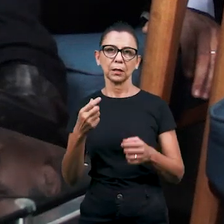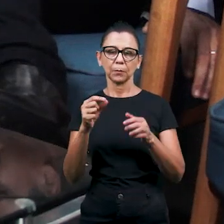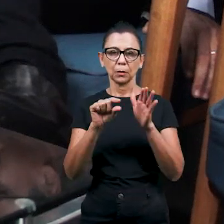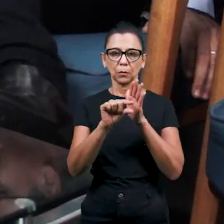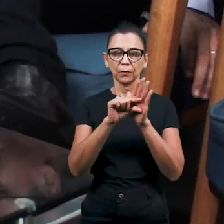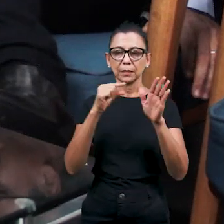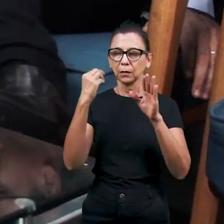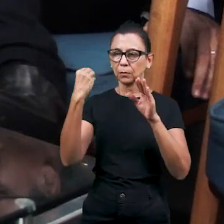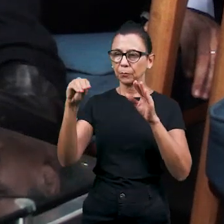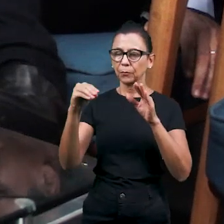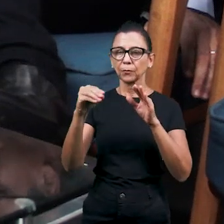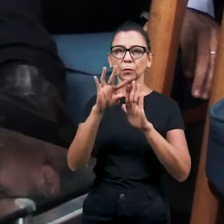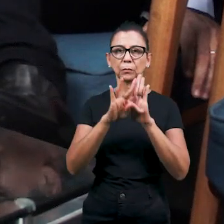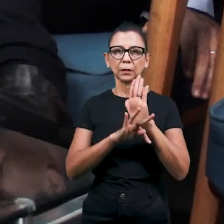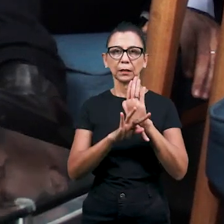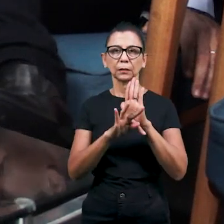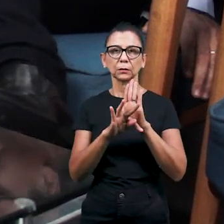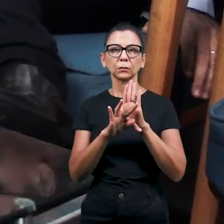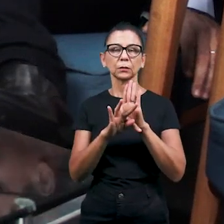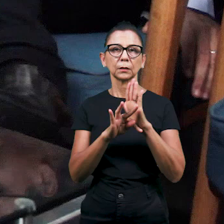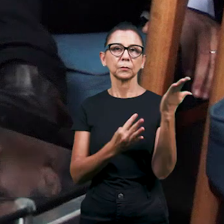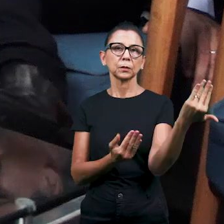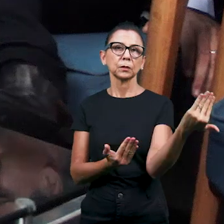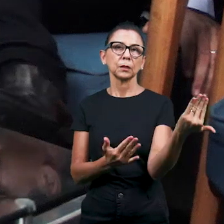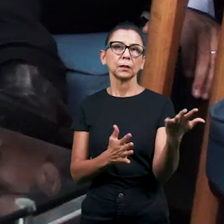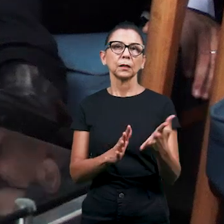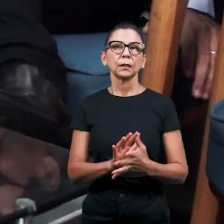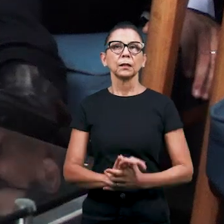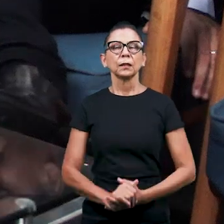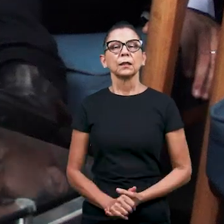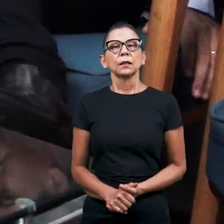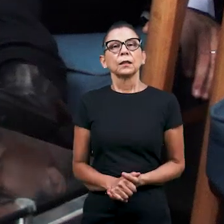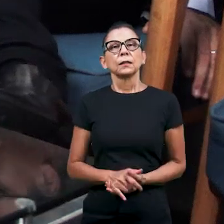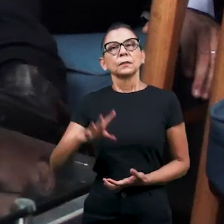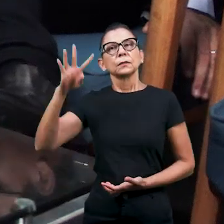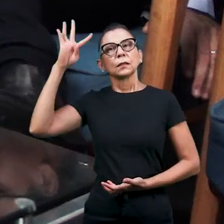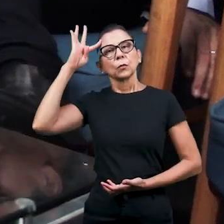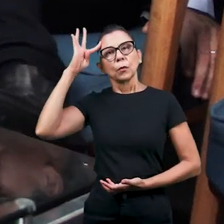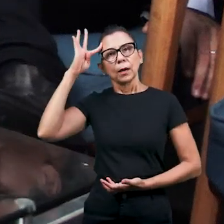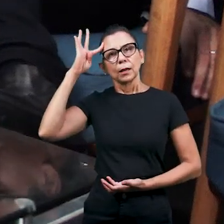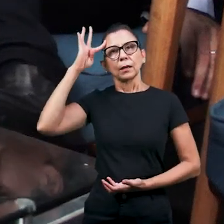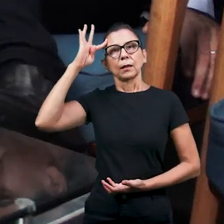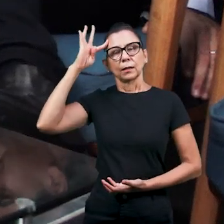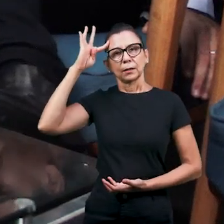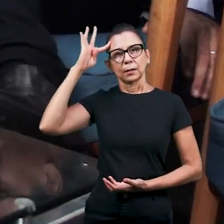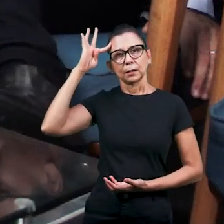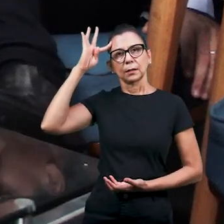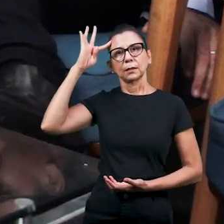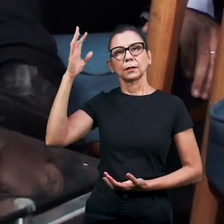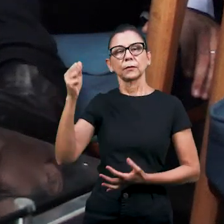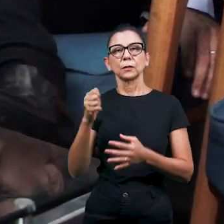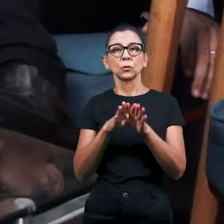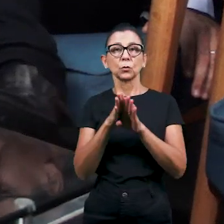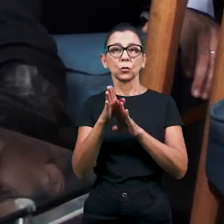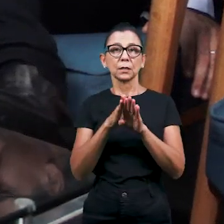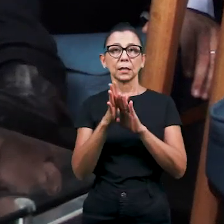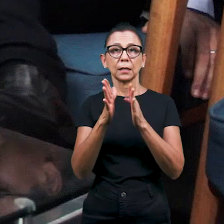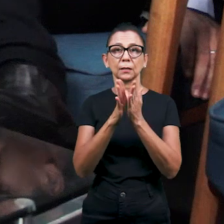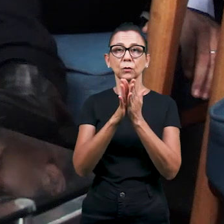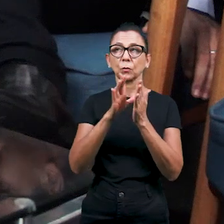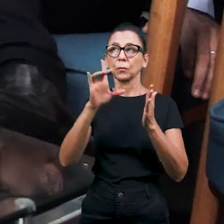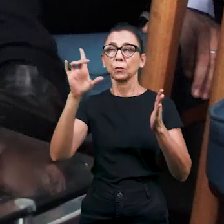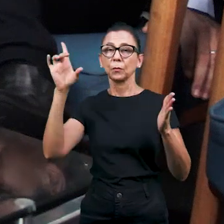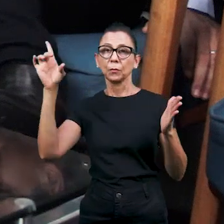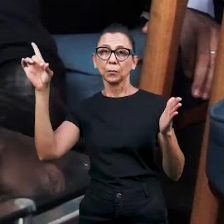ser 10 vezes mais sábios, que é aquela expressão de Daniel, né? Foi encontrado 10 vezes. Então o pastor vai ler coisas